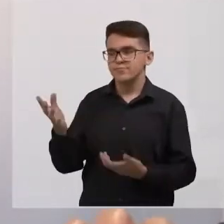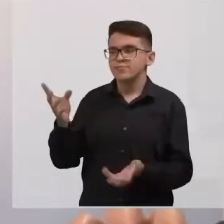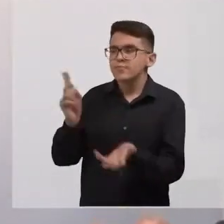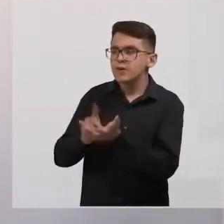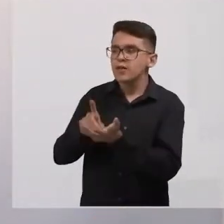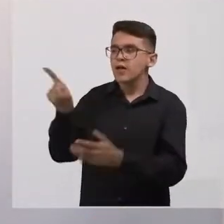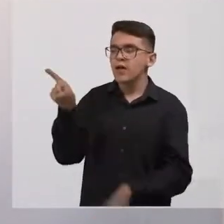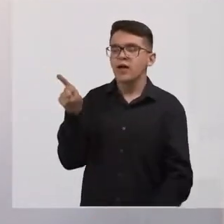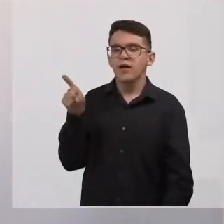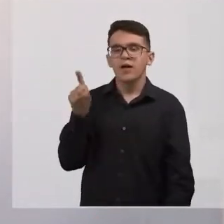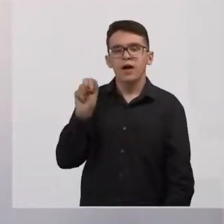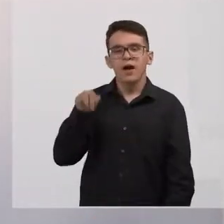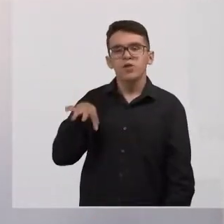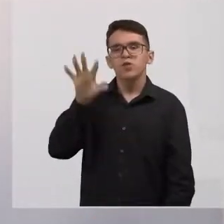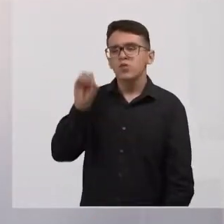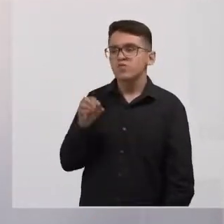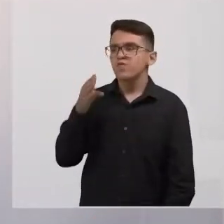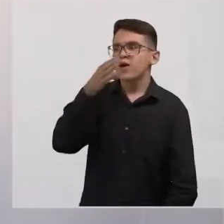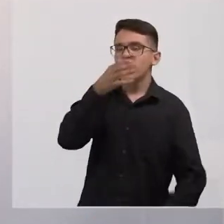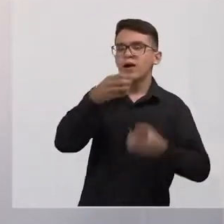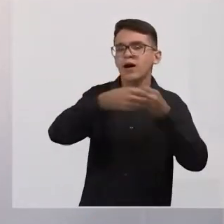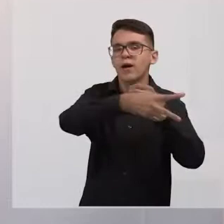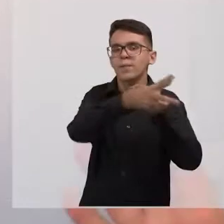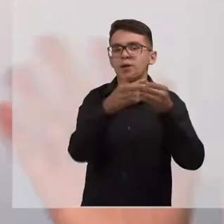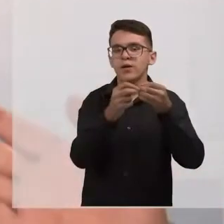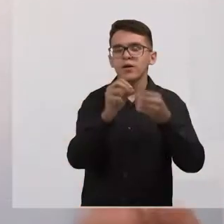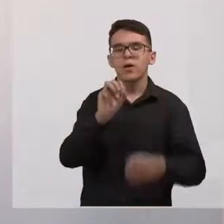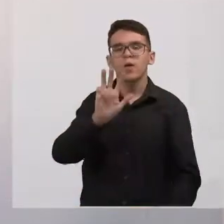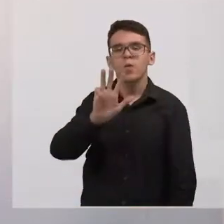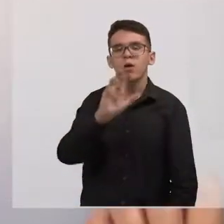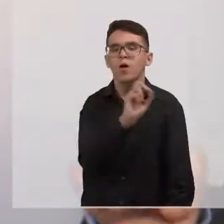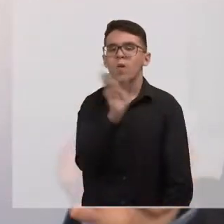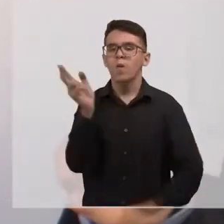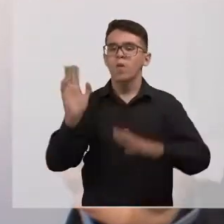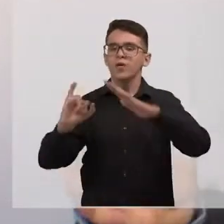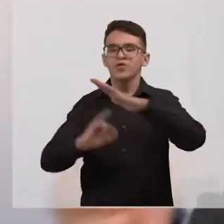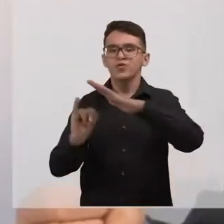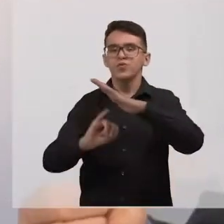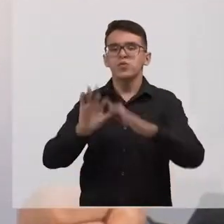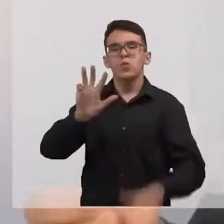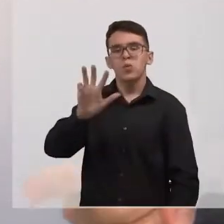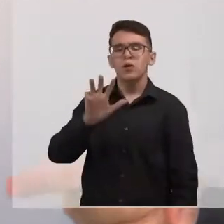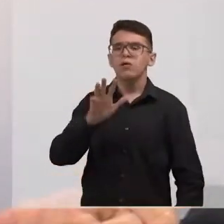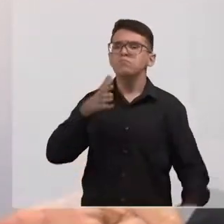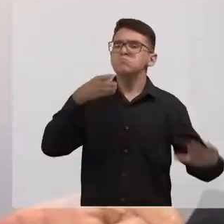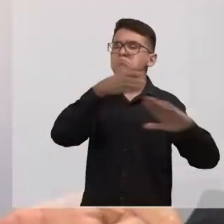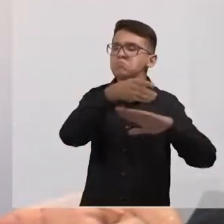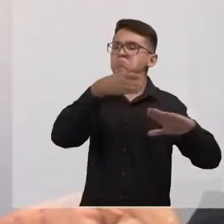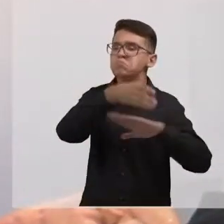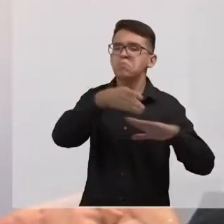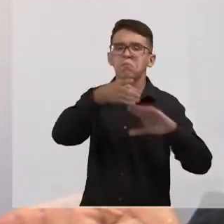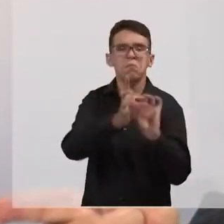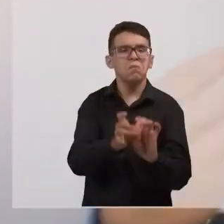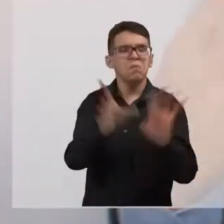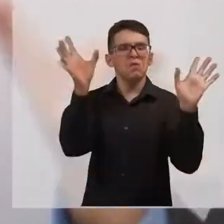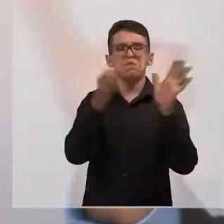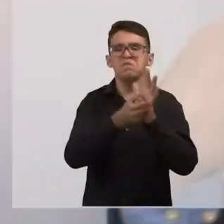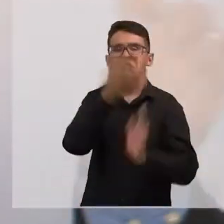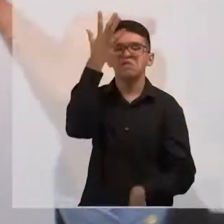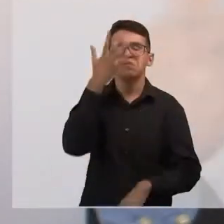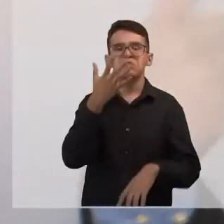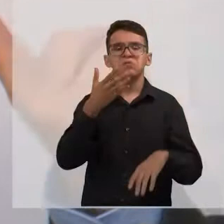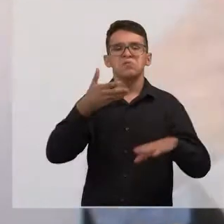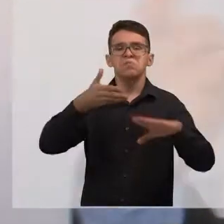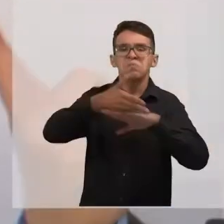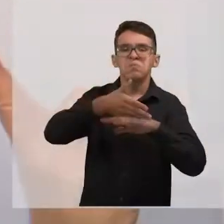gabinete do Lula, tanto quando o mesmo era presidente ou no Instituto Lula, e abria a porta e entrava. E